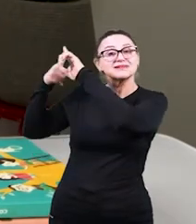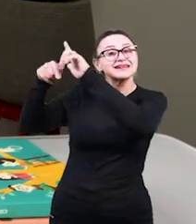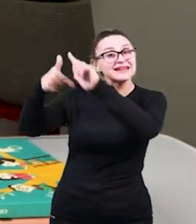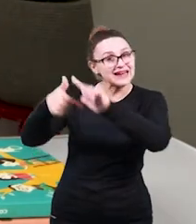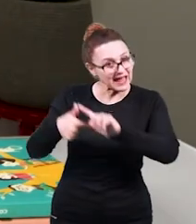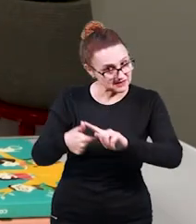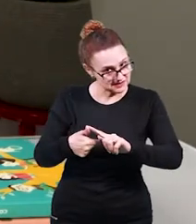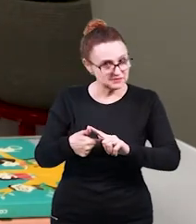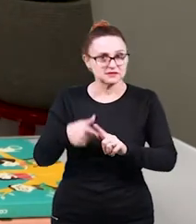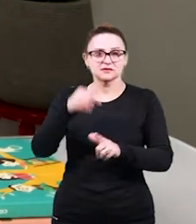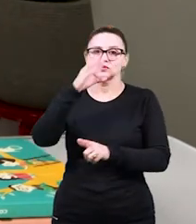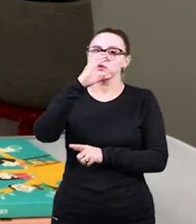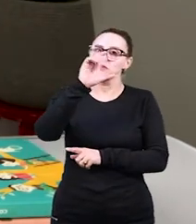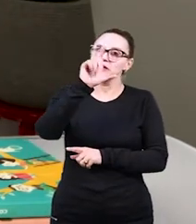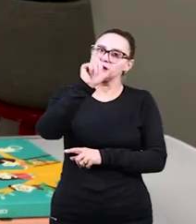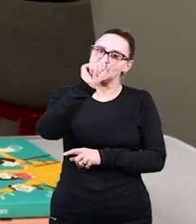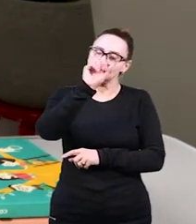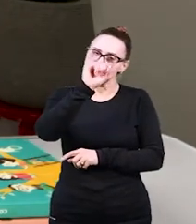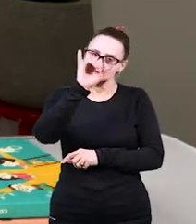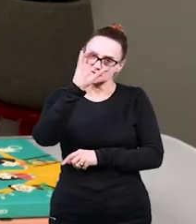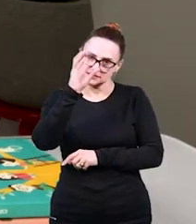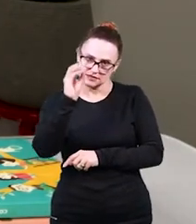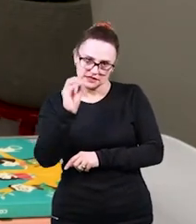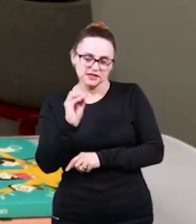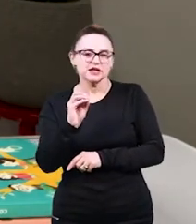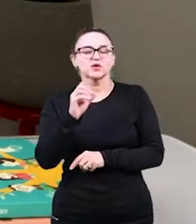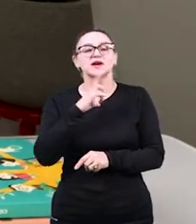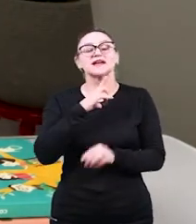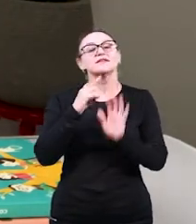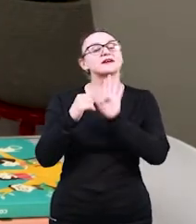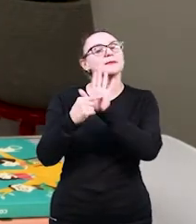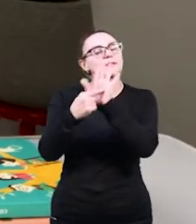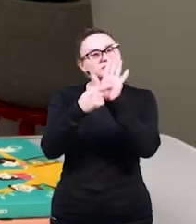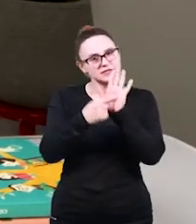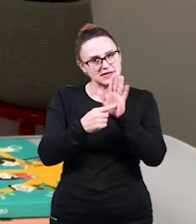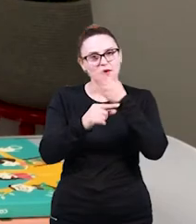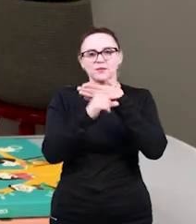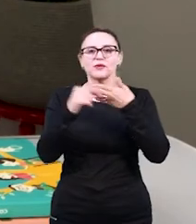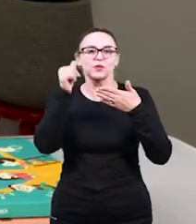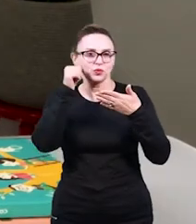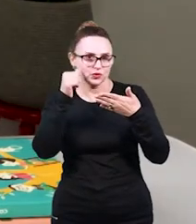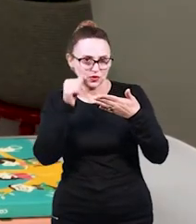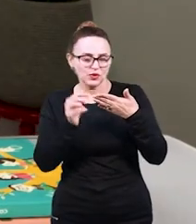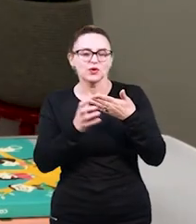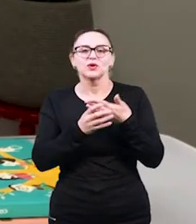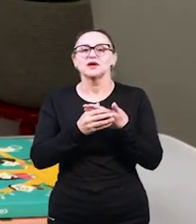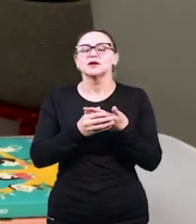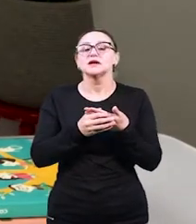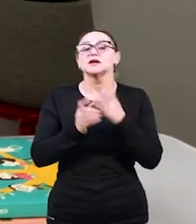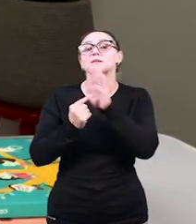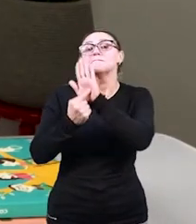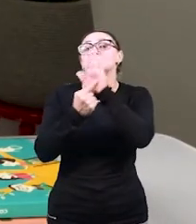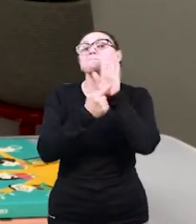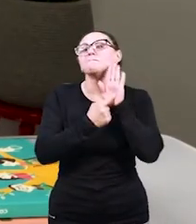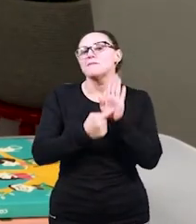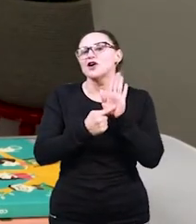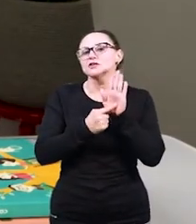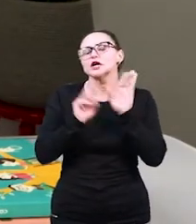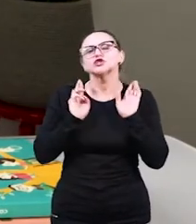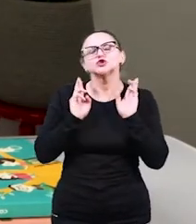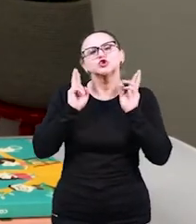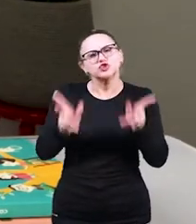introduzir os estudos desse campo, ela vai trazer para a gente três exemplos que mostram